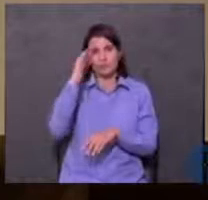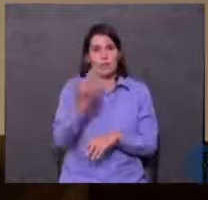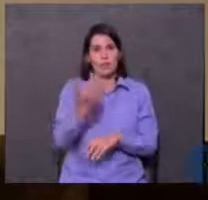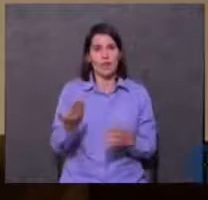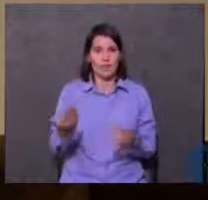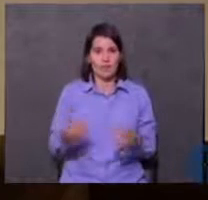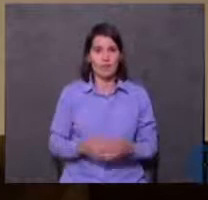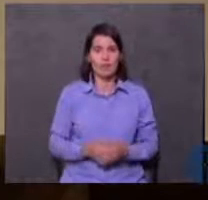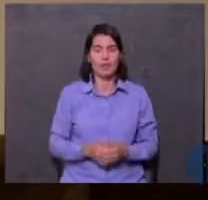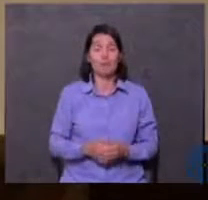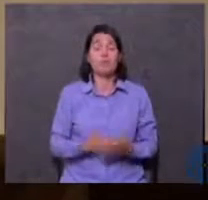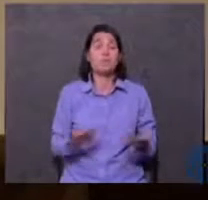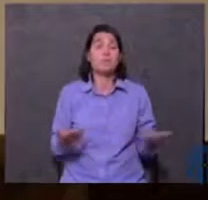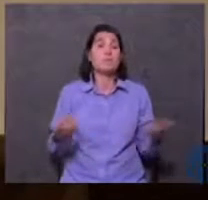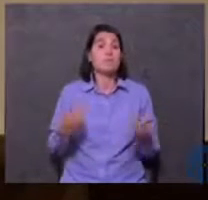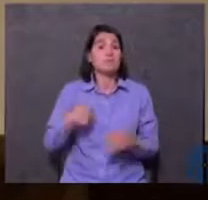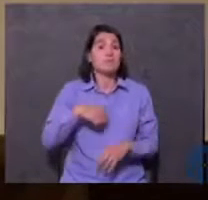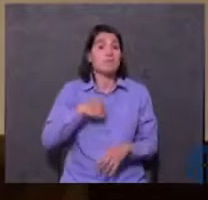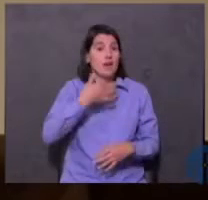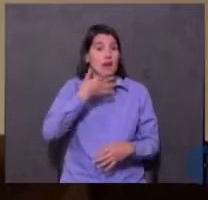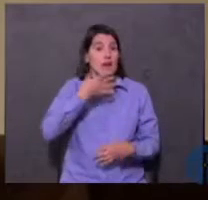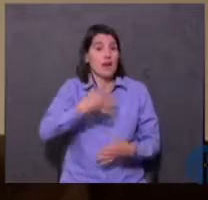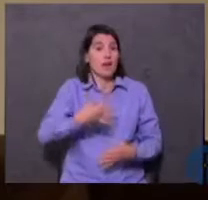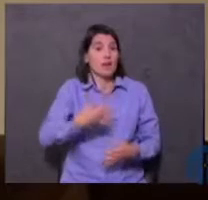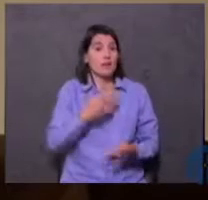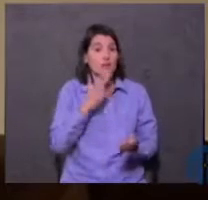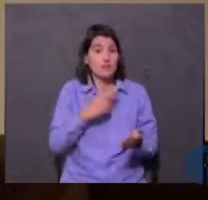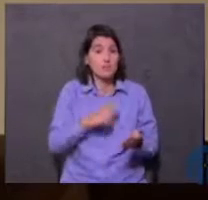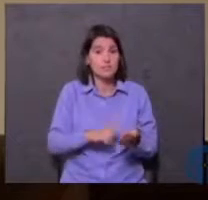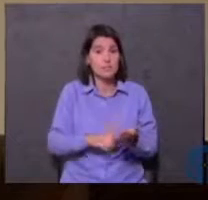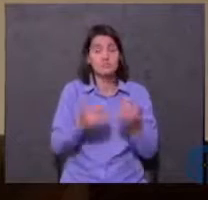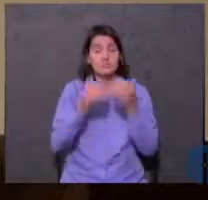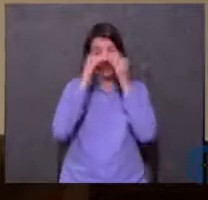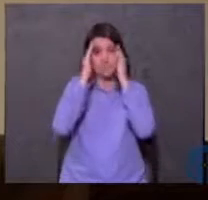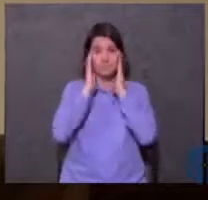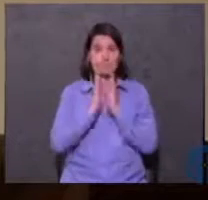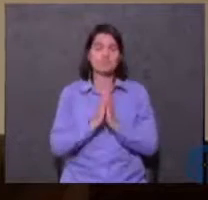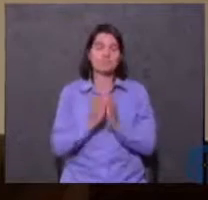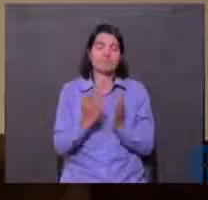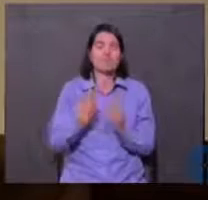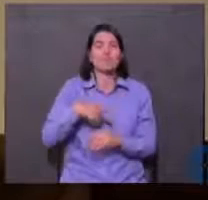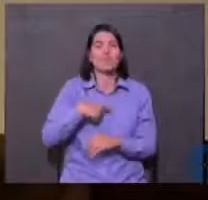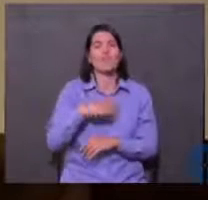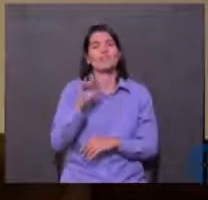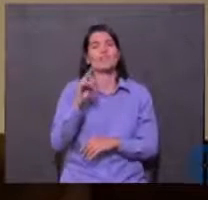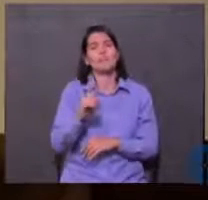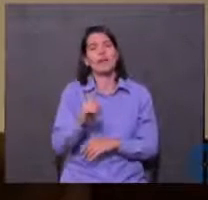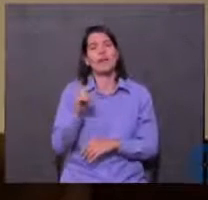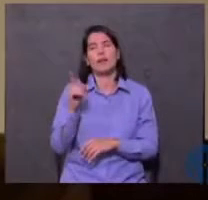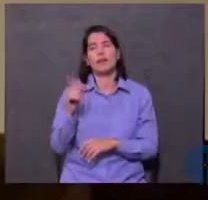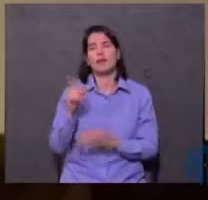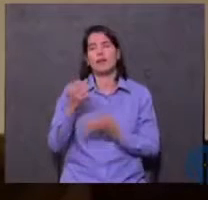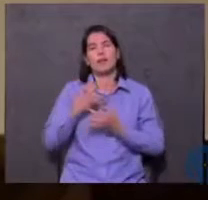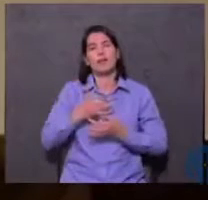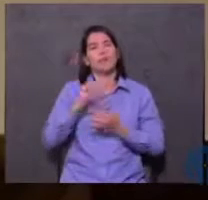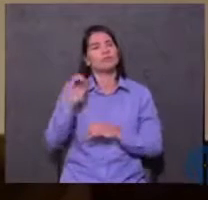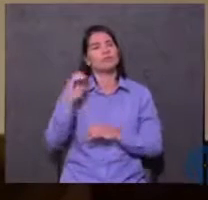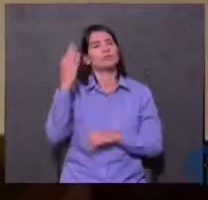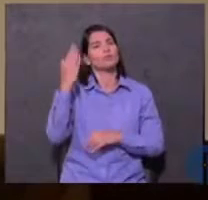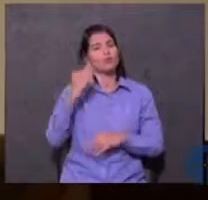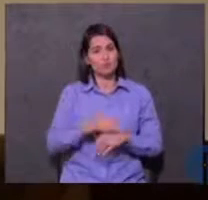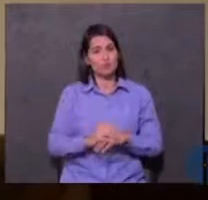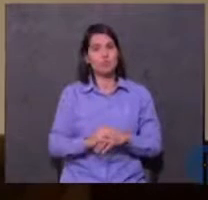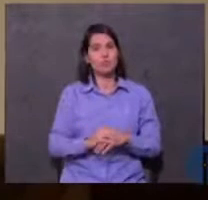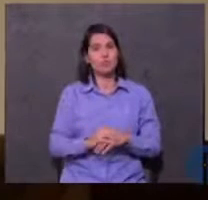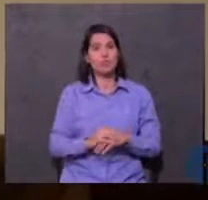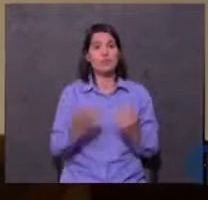Deducimos e acreditamos fielmente que a Virxen María é o amparo da nosa fé, porque, como